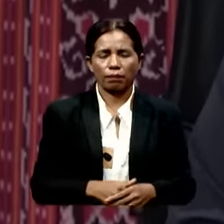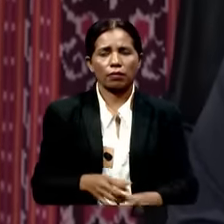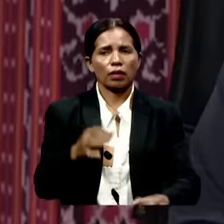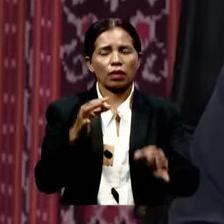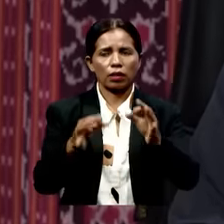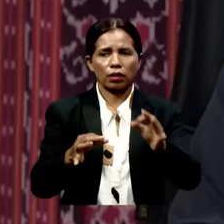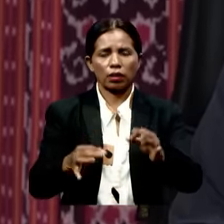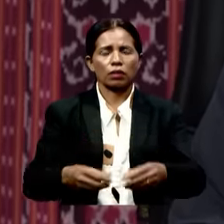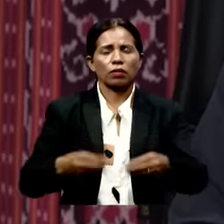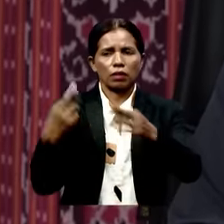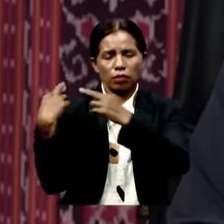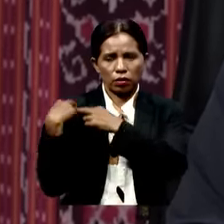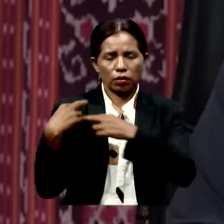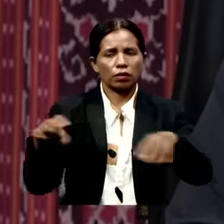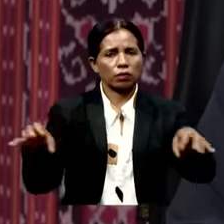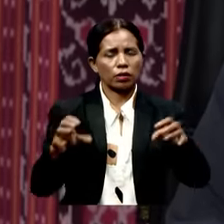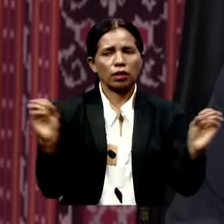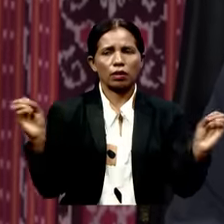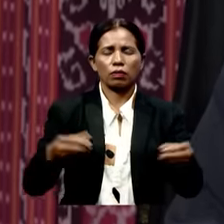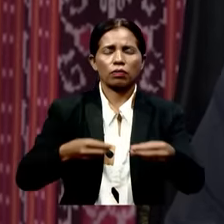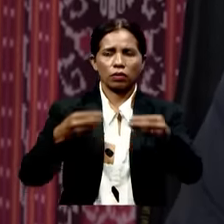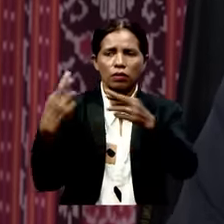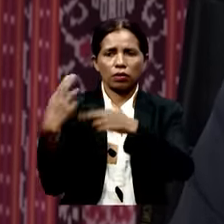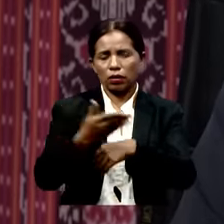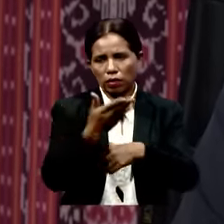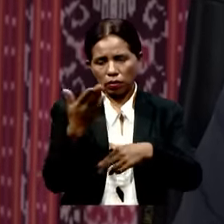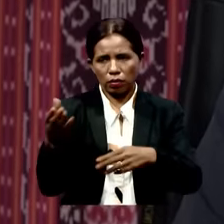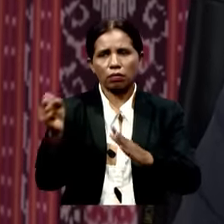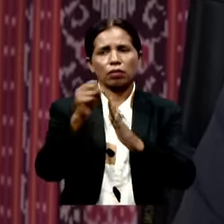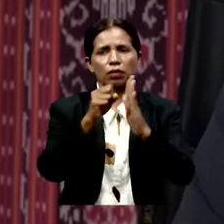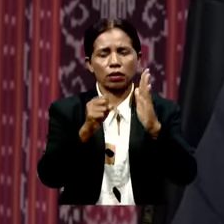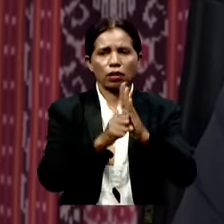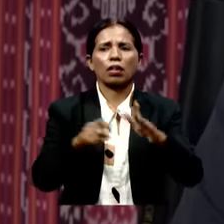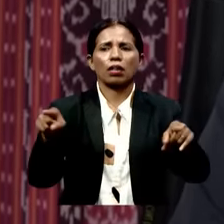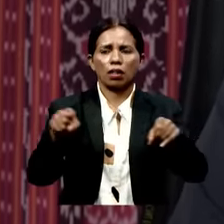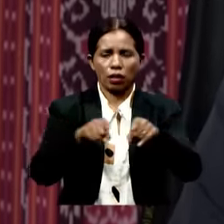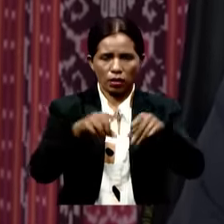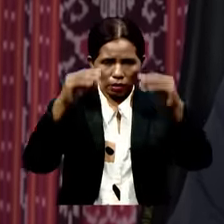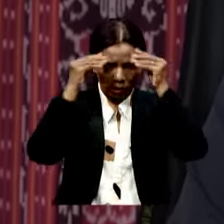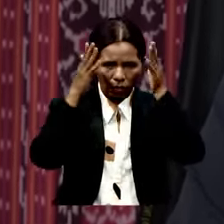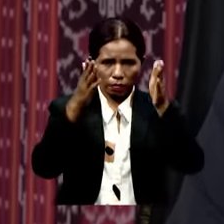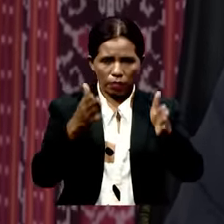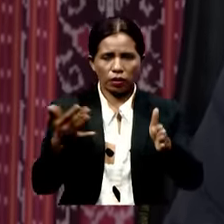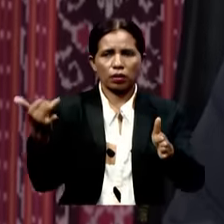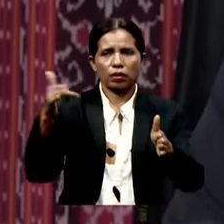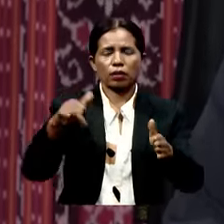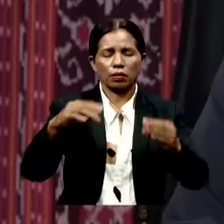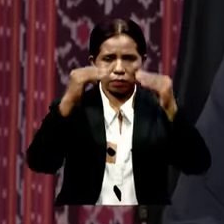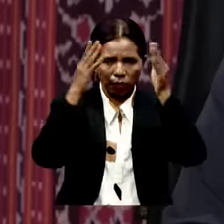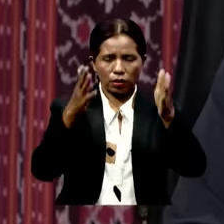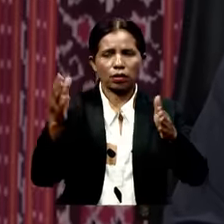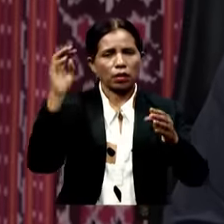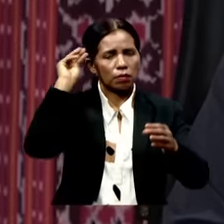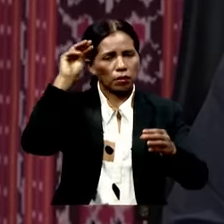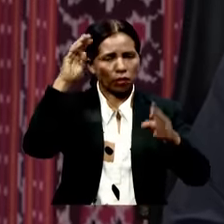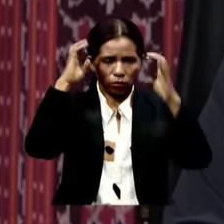tu tomara de posse ou la tomara de posse e da bot ne estatuto hanessa professores ou ka docente e ministério de educação